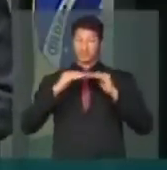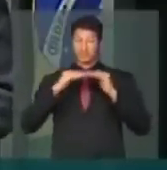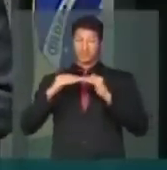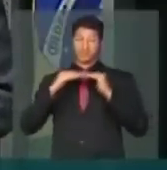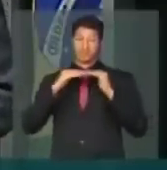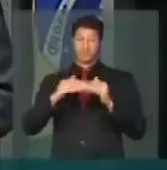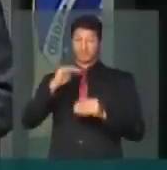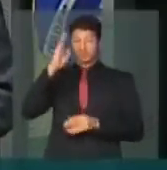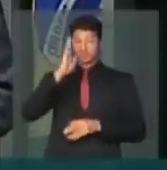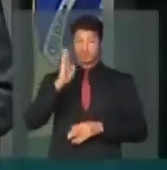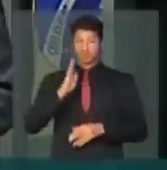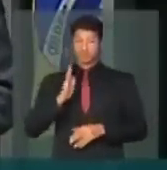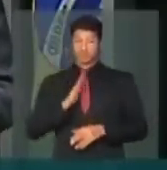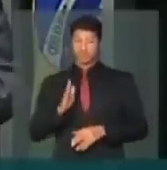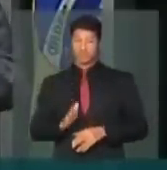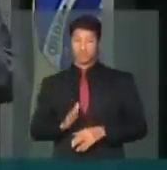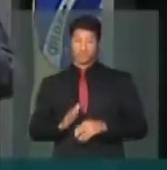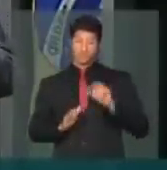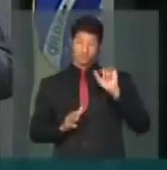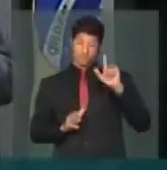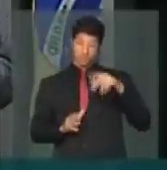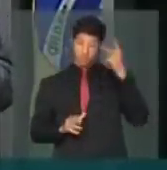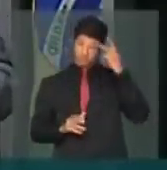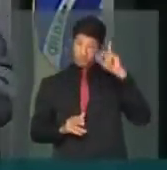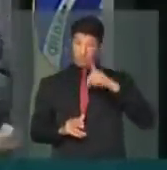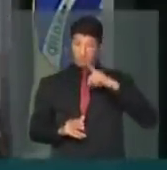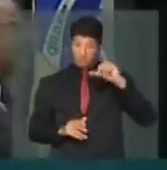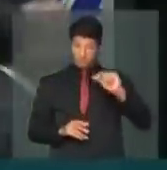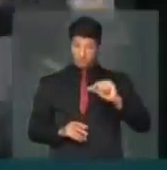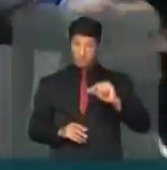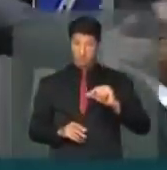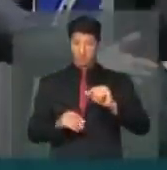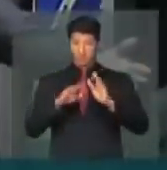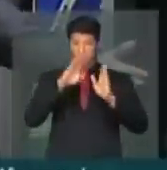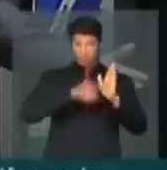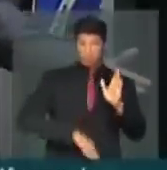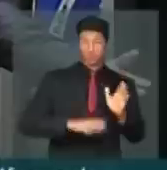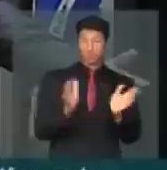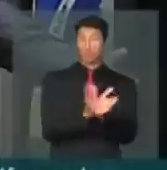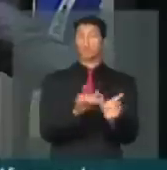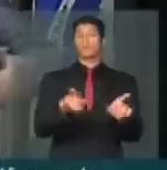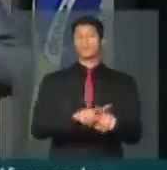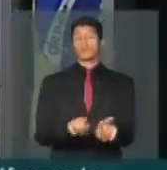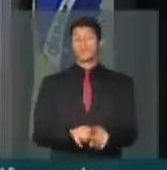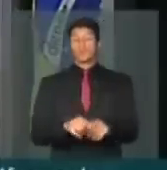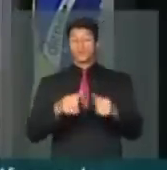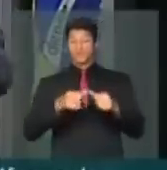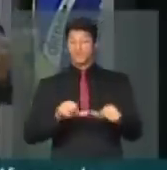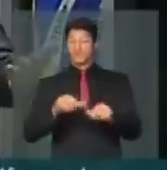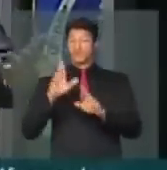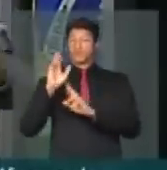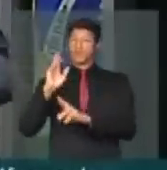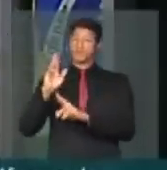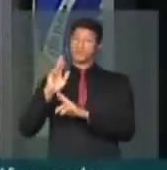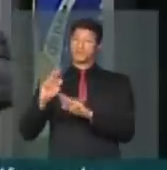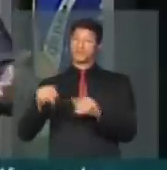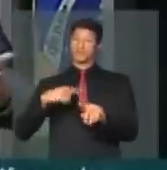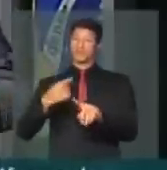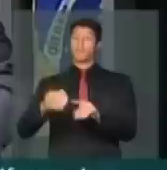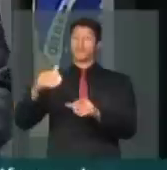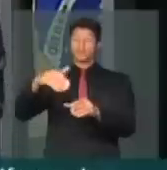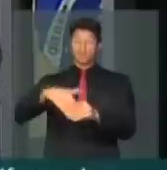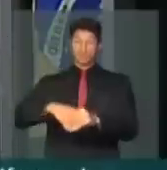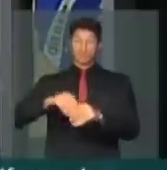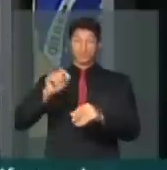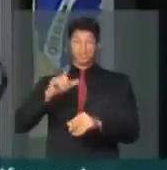democracia brasileira. Se é para ter isso, extingue os partidos também. Fica uma representação dos mais